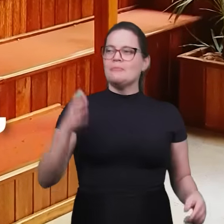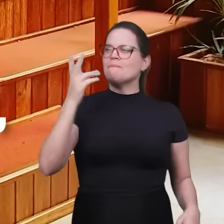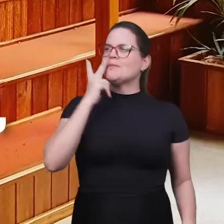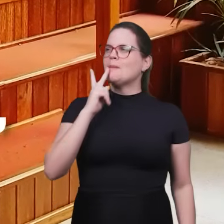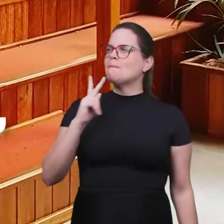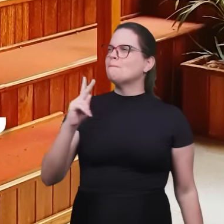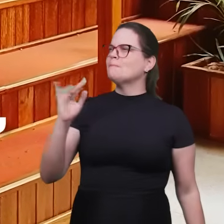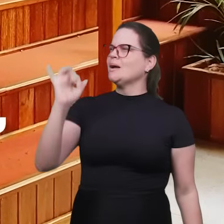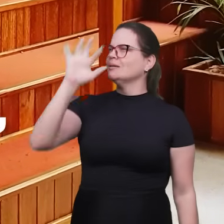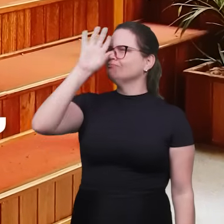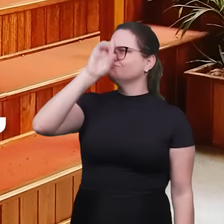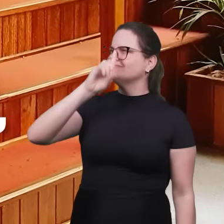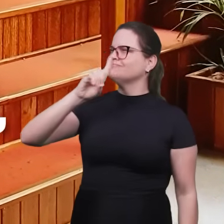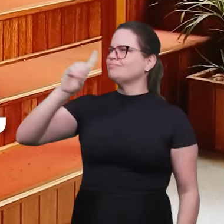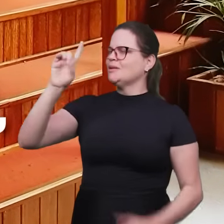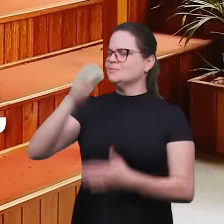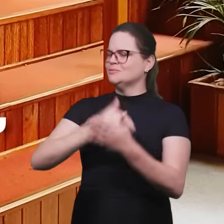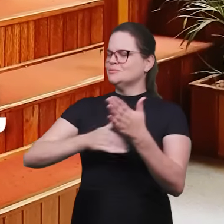Pai